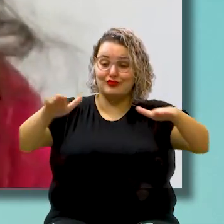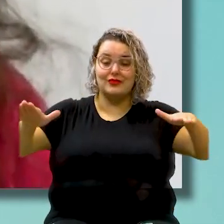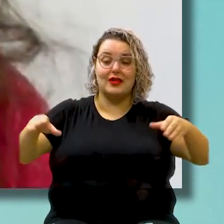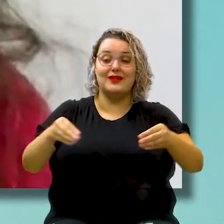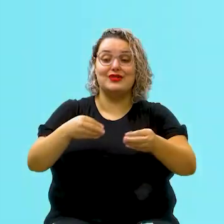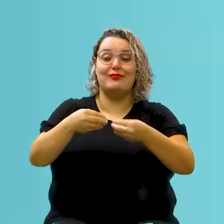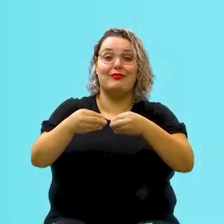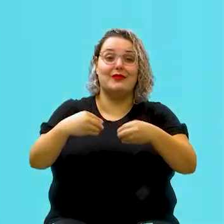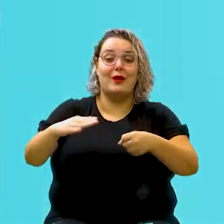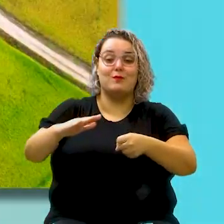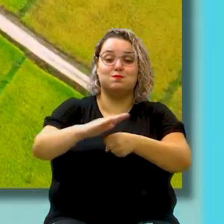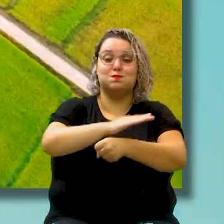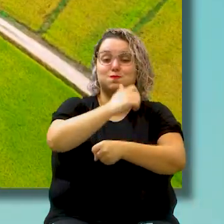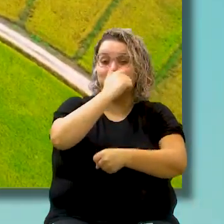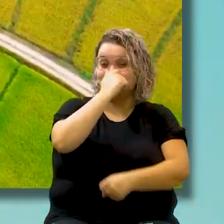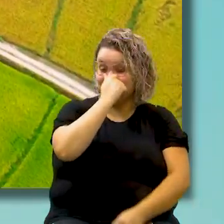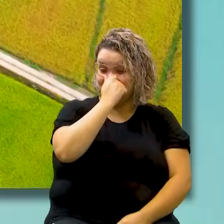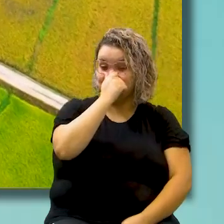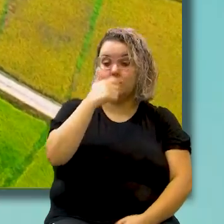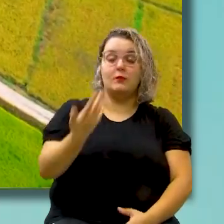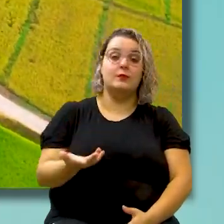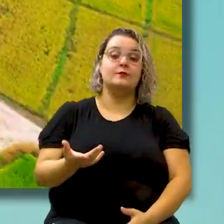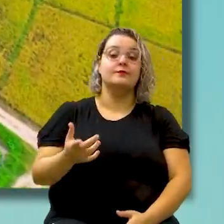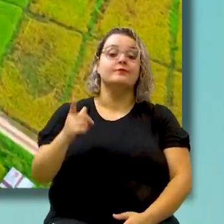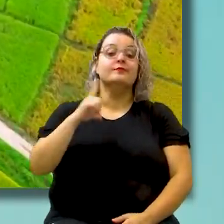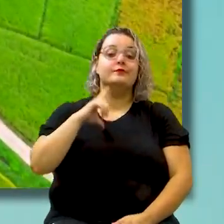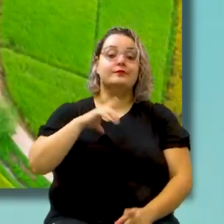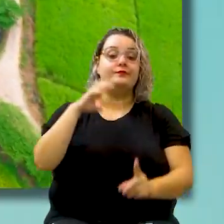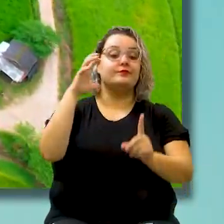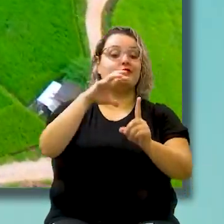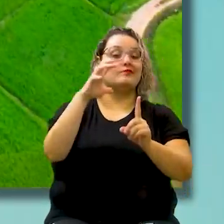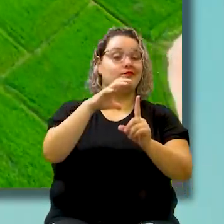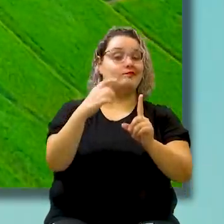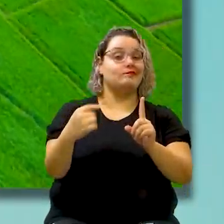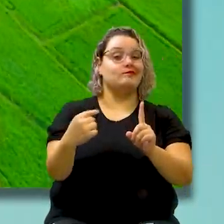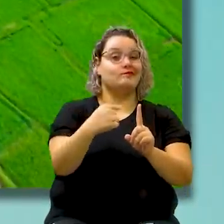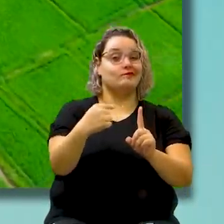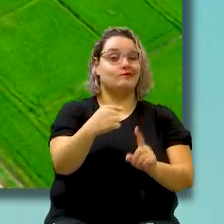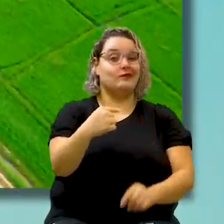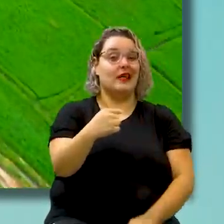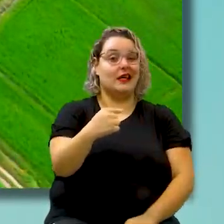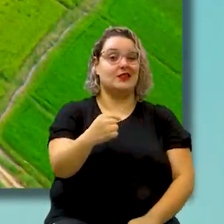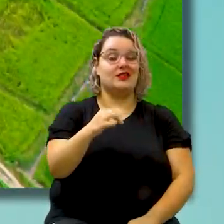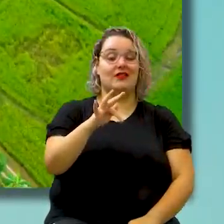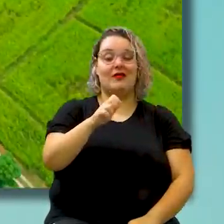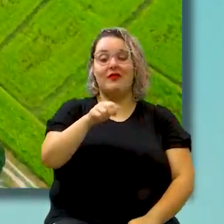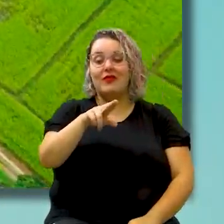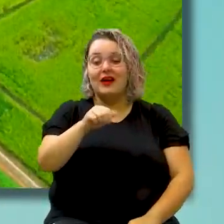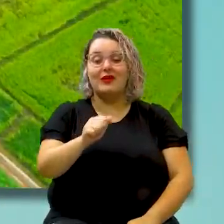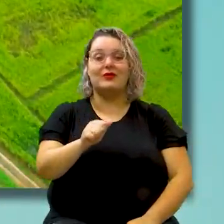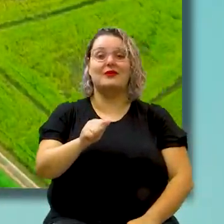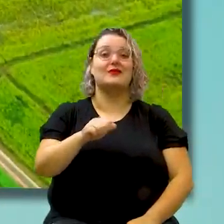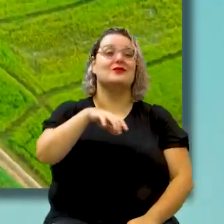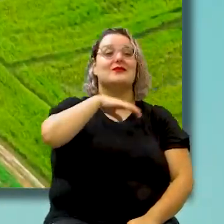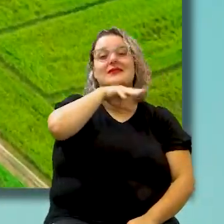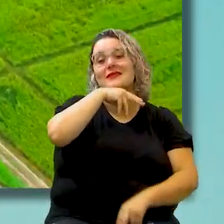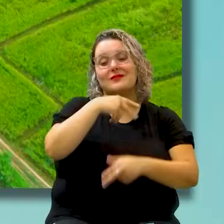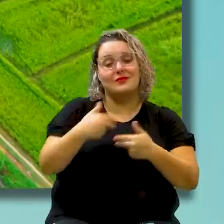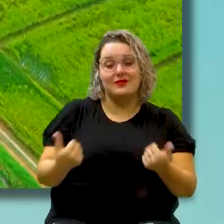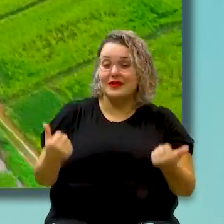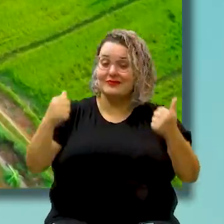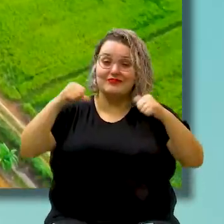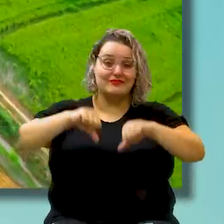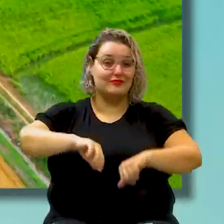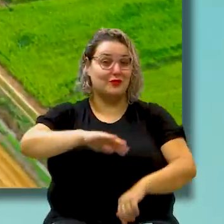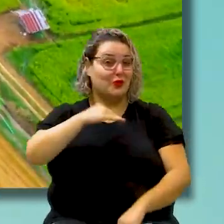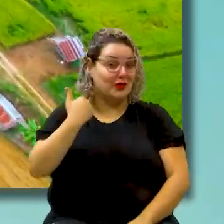de plásticos, por exemplo, que acabam gerando impactos sobre a fauna, matando os animais e tendo dificuldades para que eles